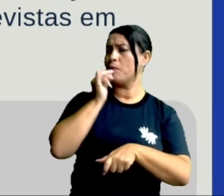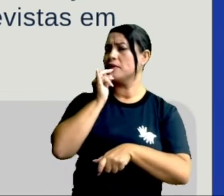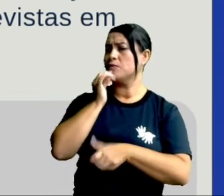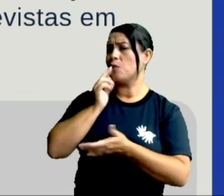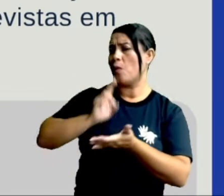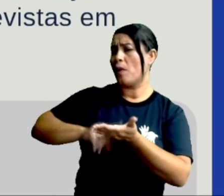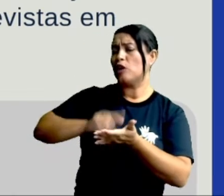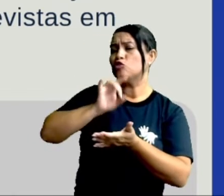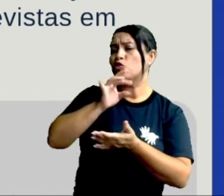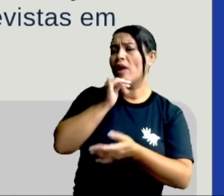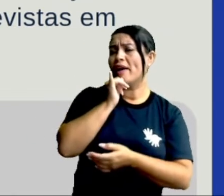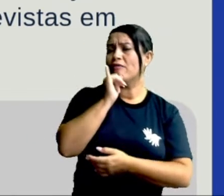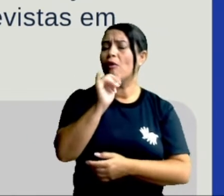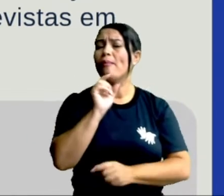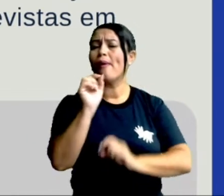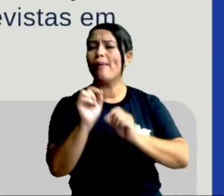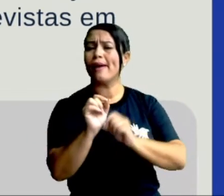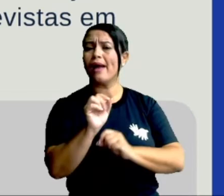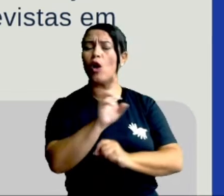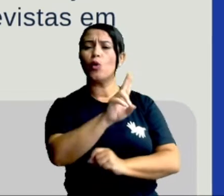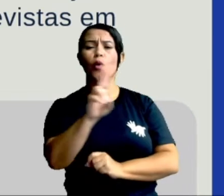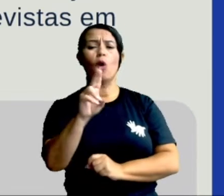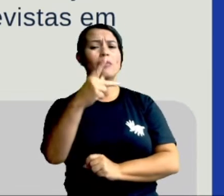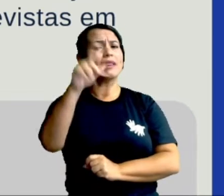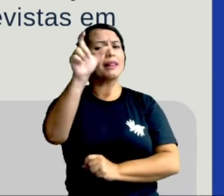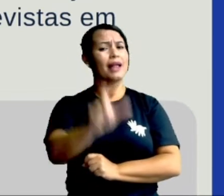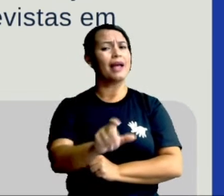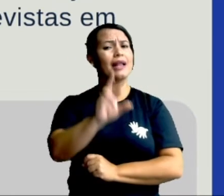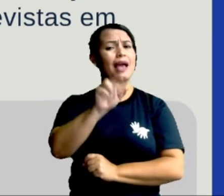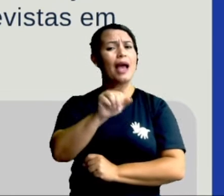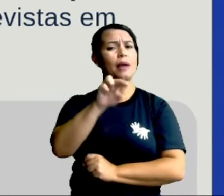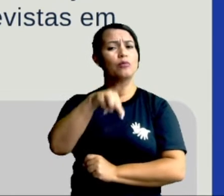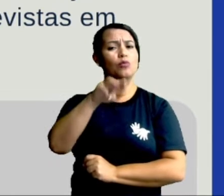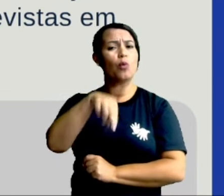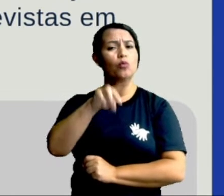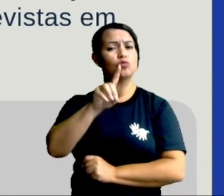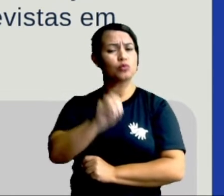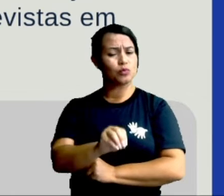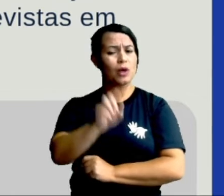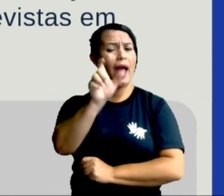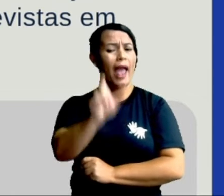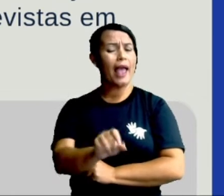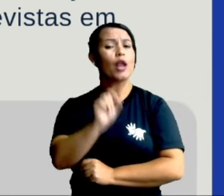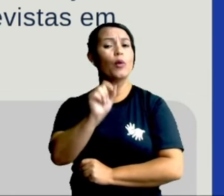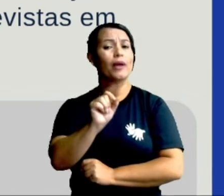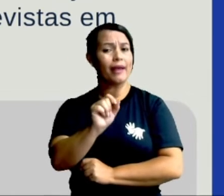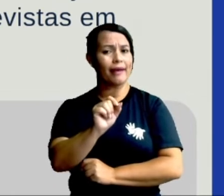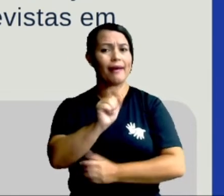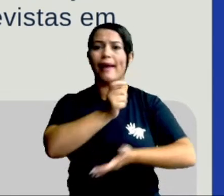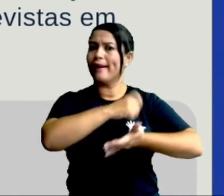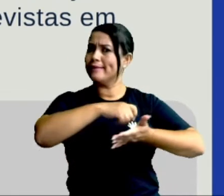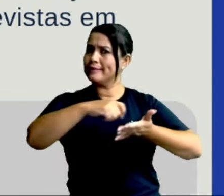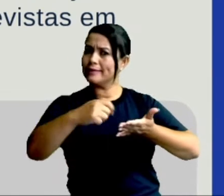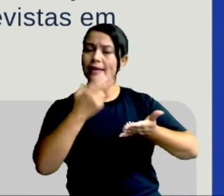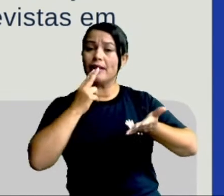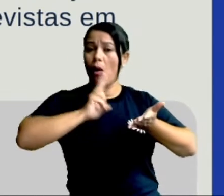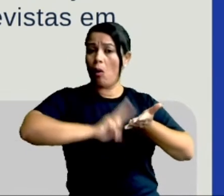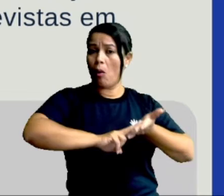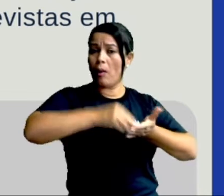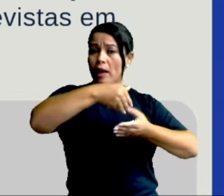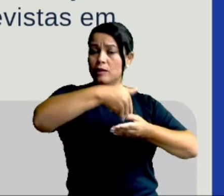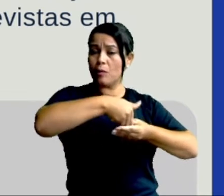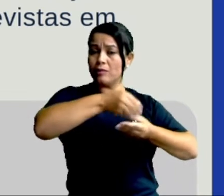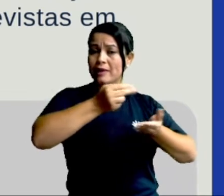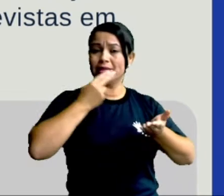apenas informar que acudia ao nome de Raimundo Flamel, pois assim era subscrita a correspondência